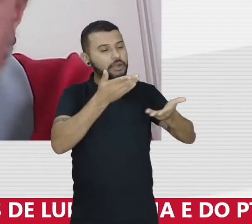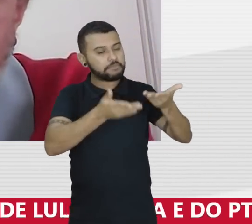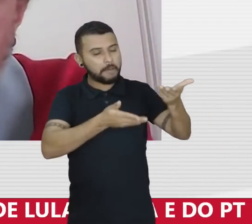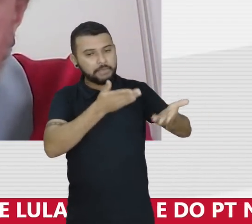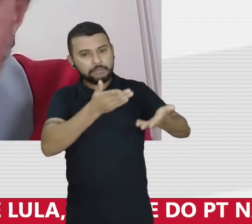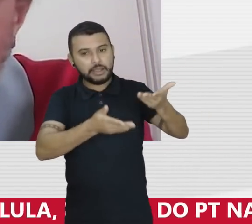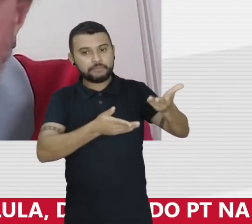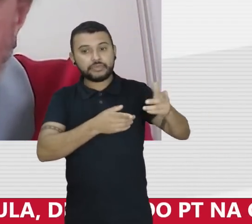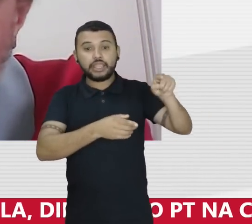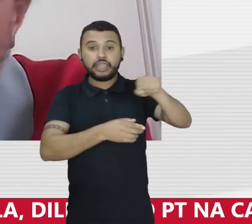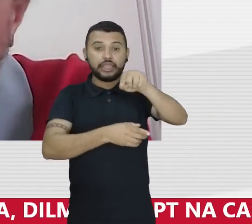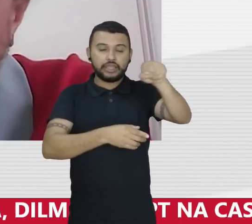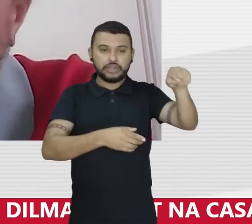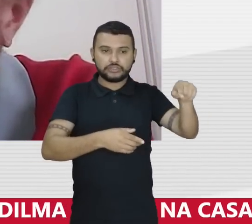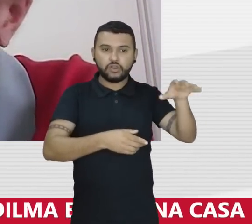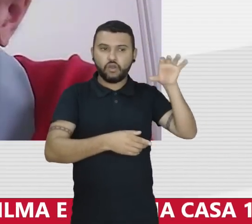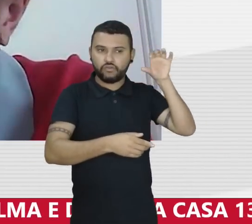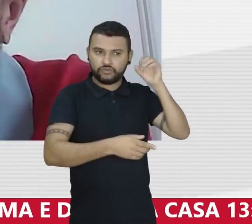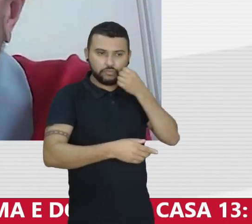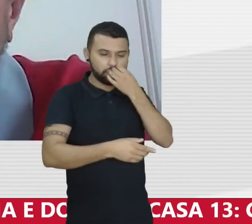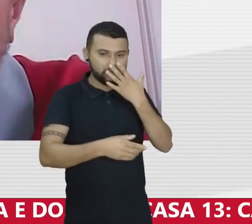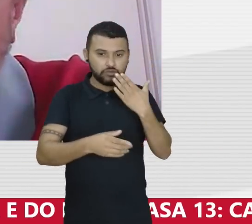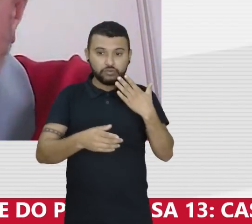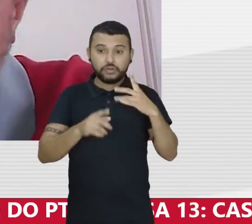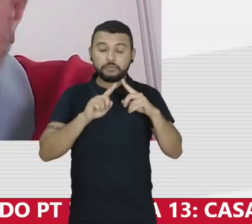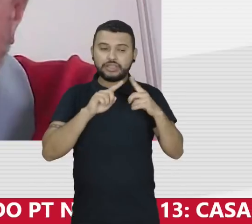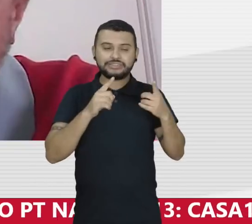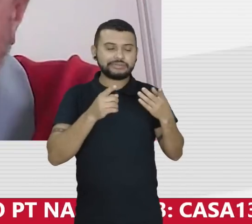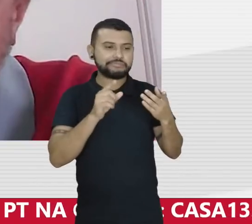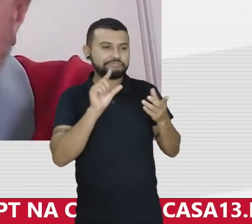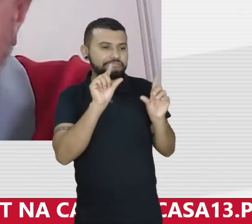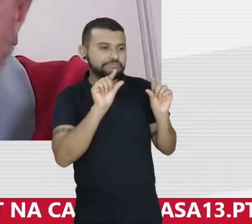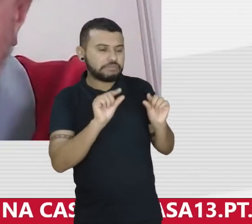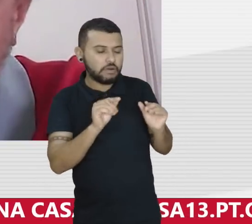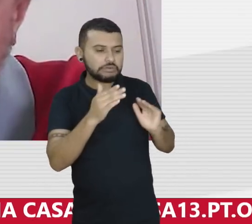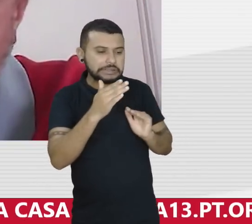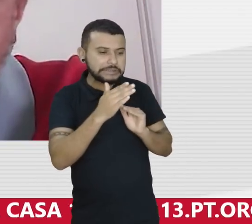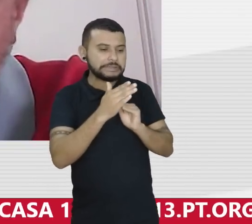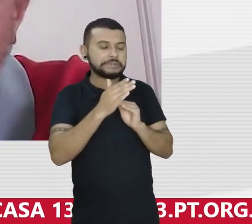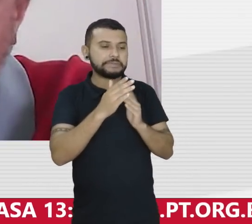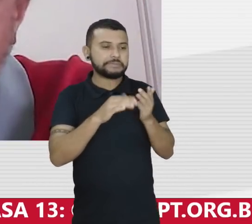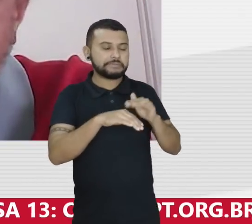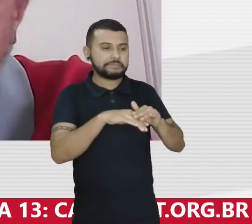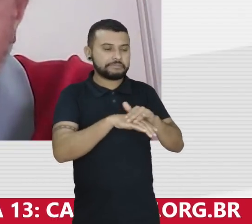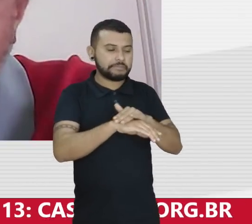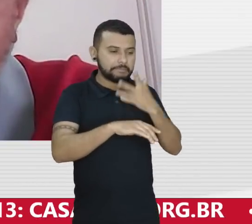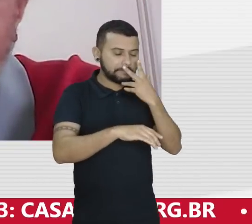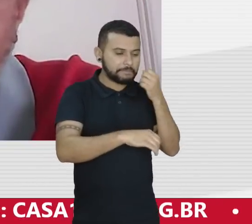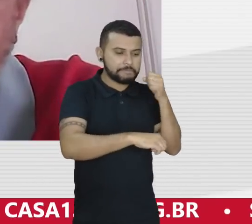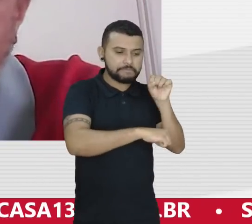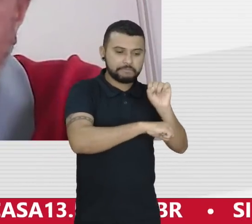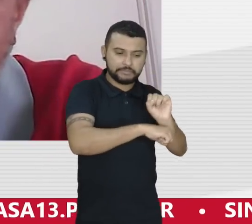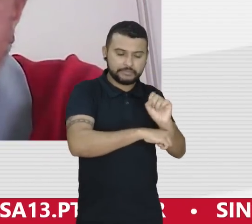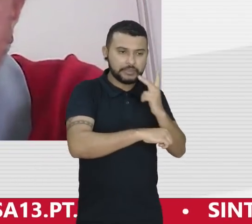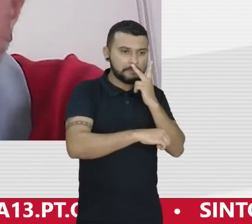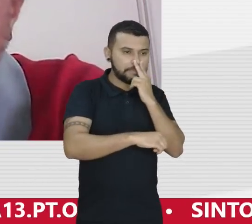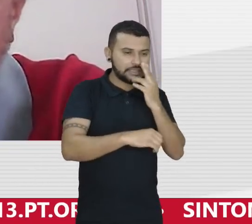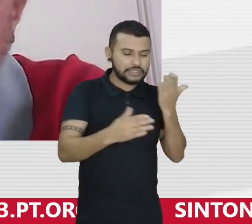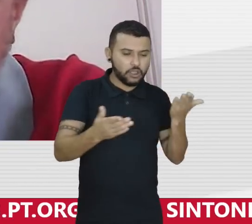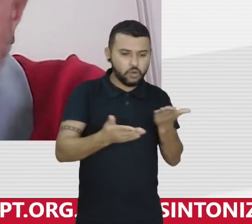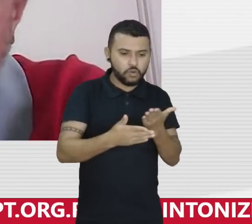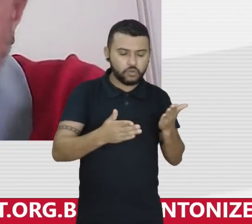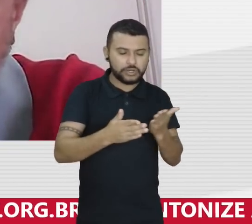final, eles acabaram vindo e foi tão limitada a condução que a comissão deu àquele caso que permanece ainda em aberto